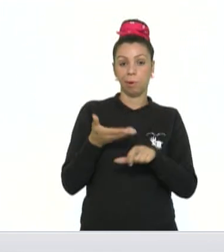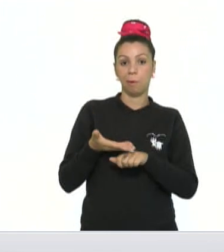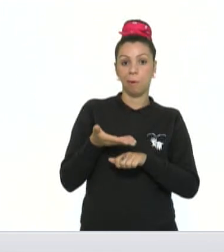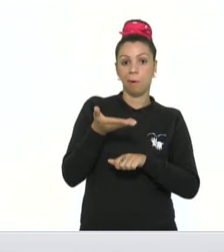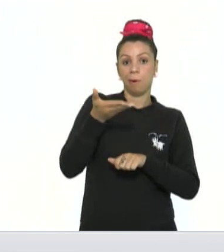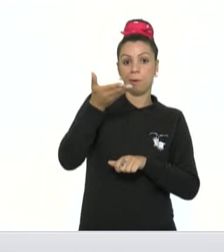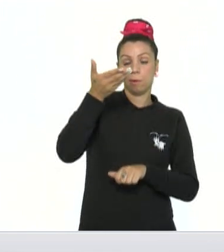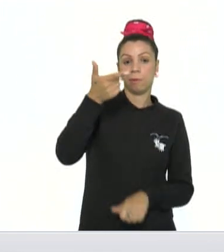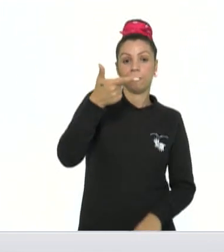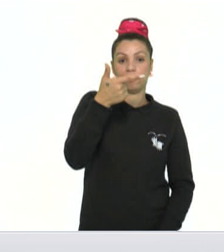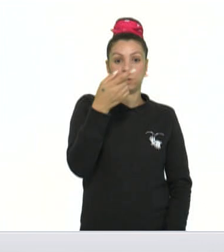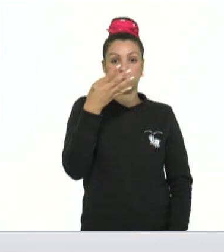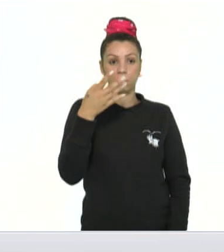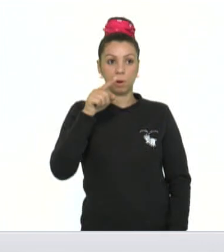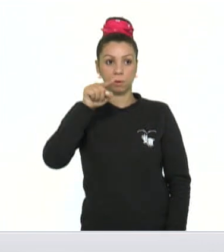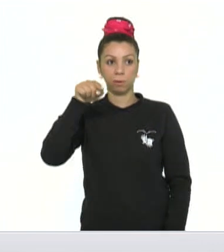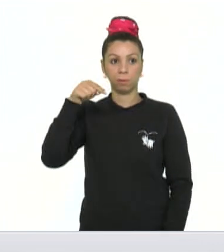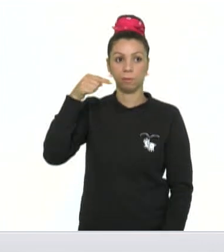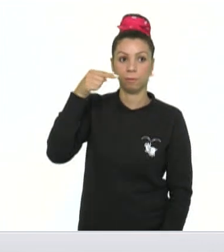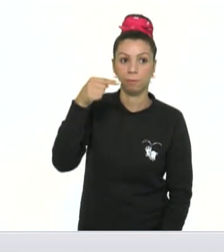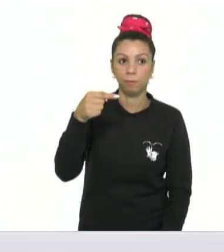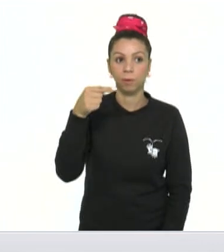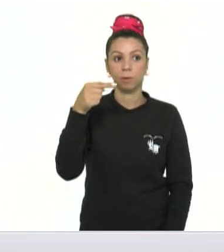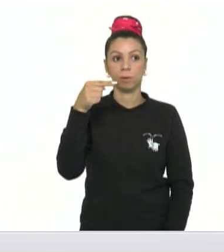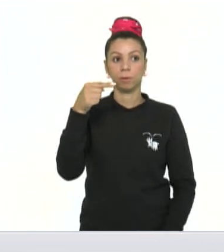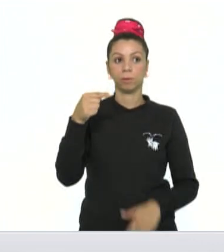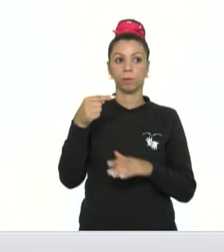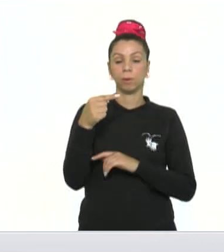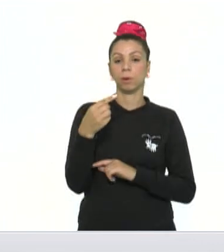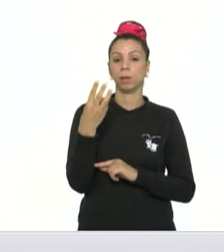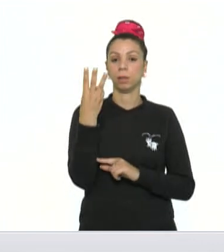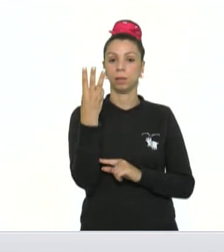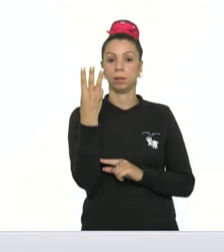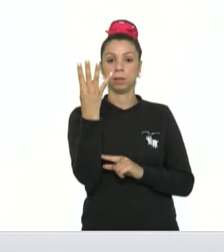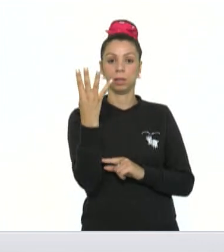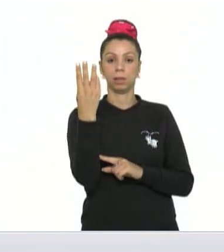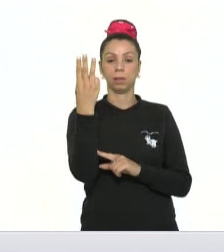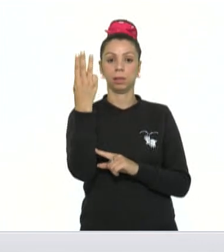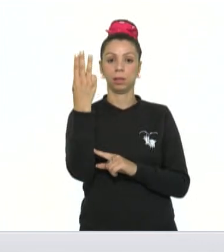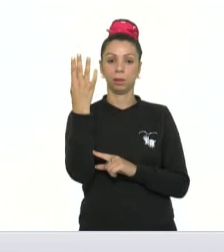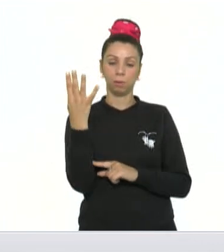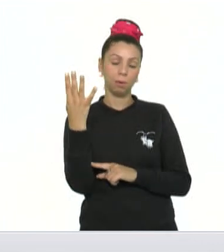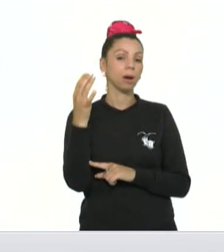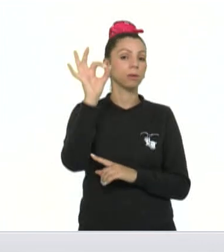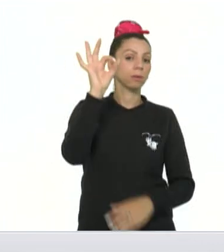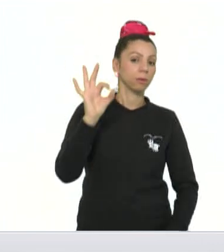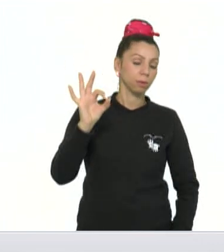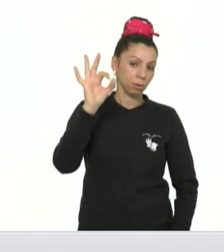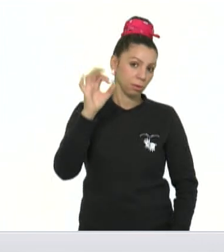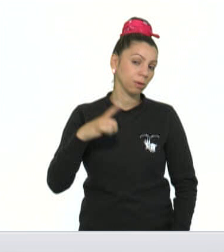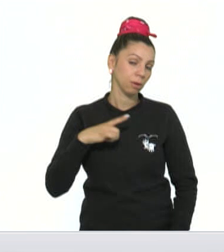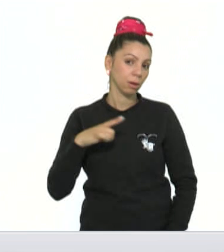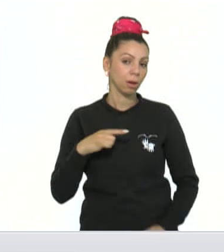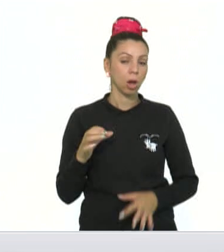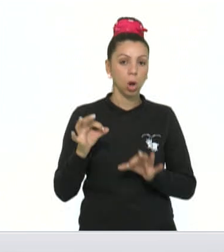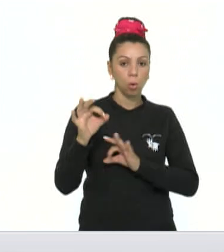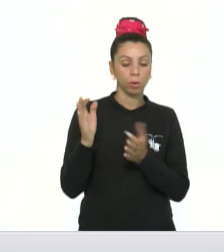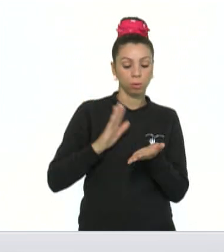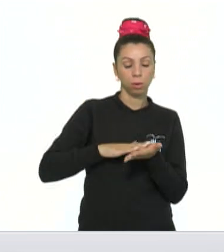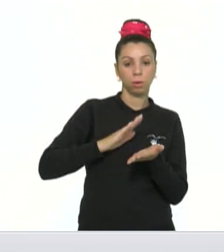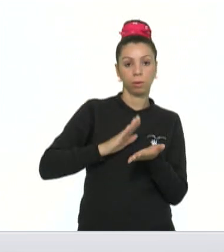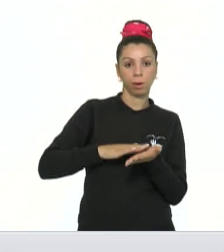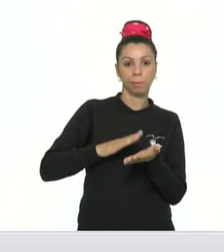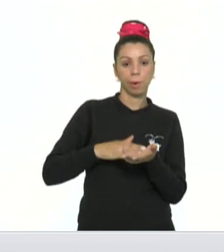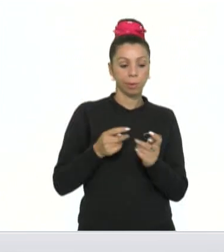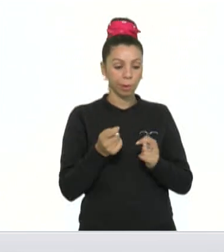20,34%. Os dados são da plataforma Controle na Mão, que faz gestão de bares e